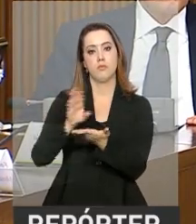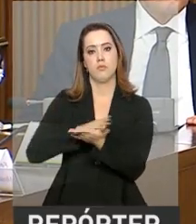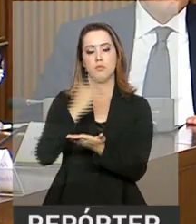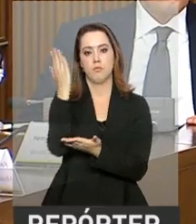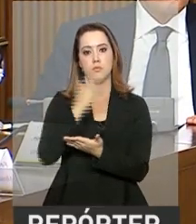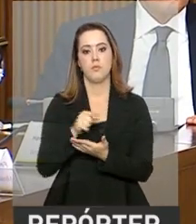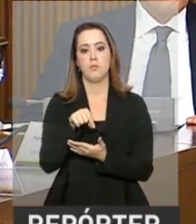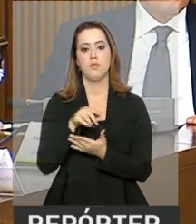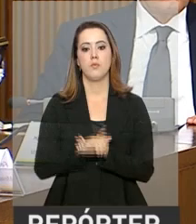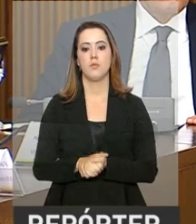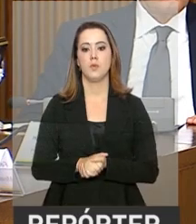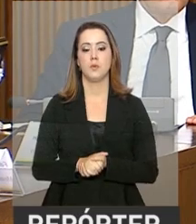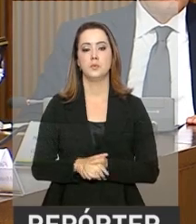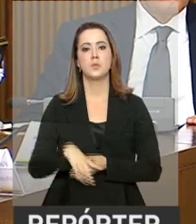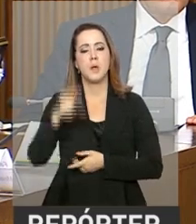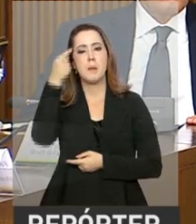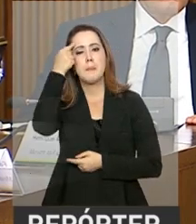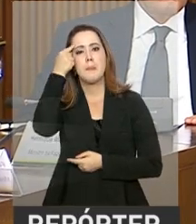ideia básica